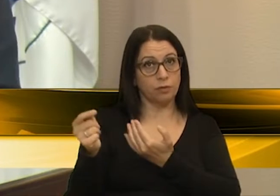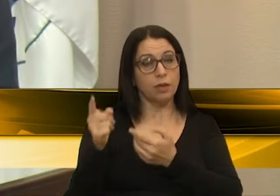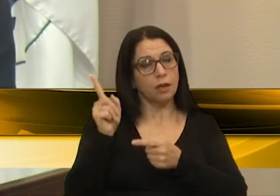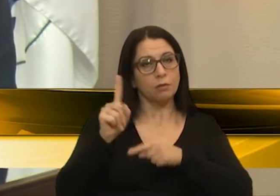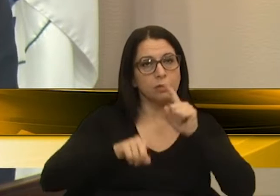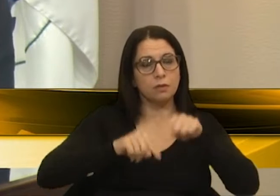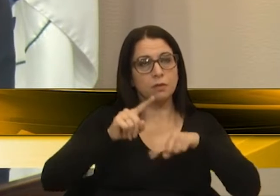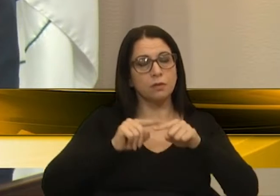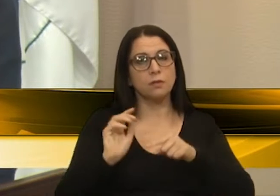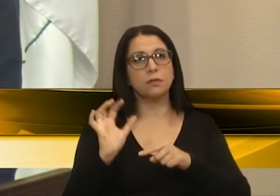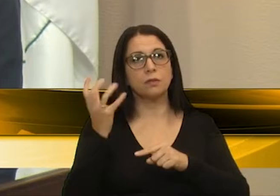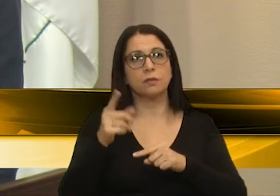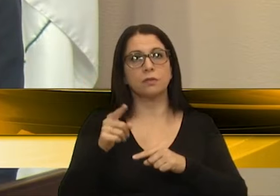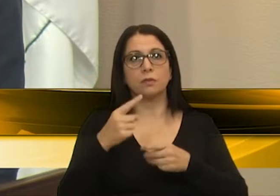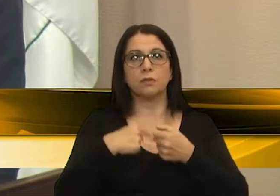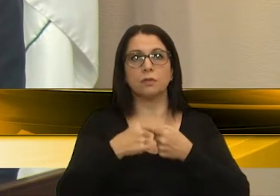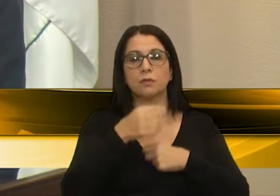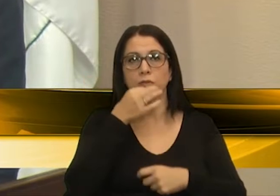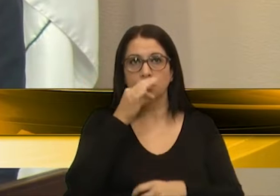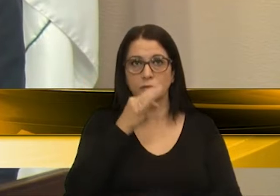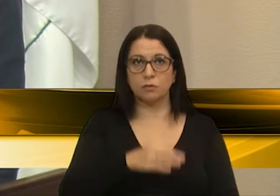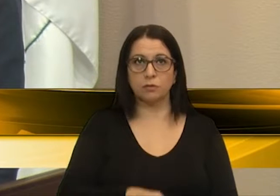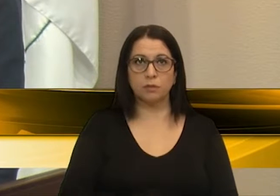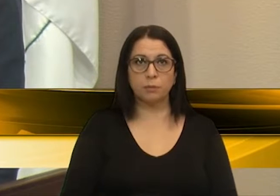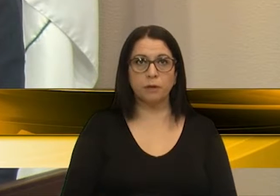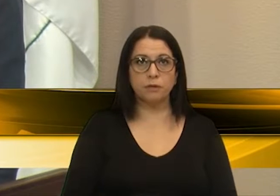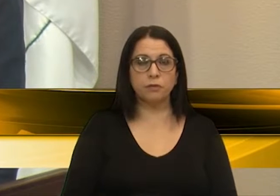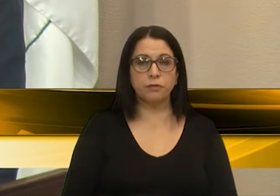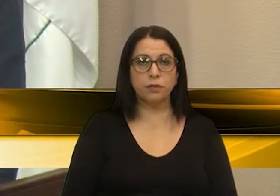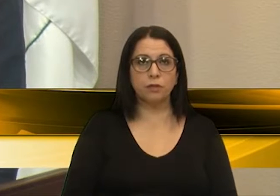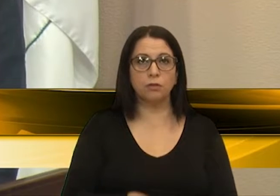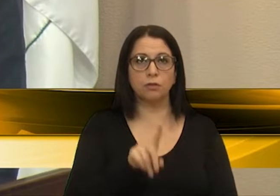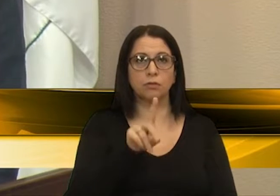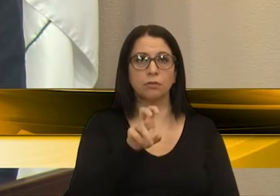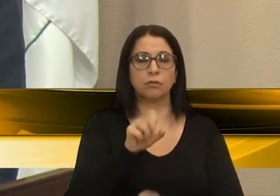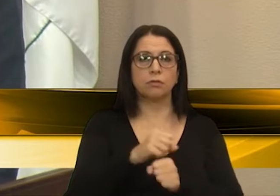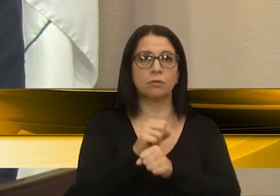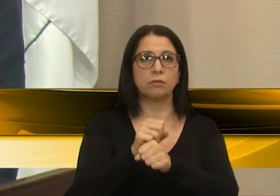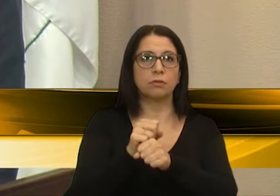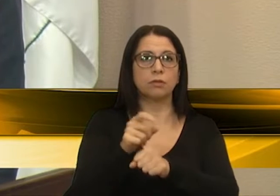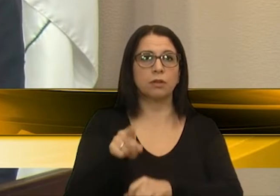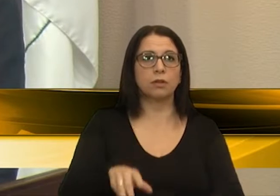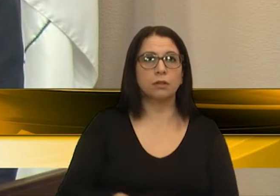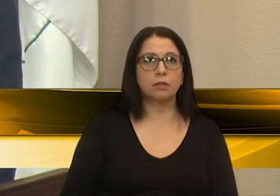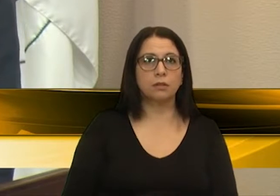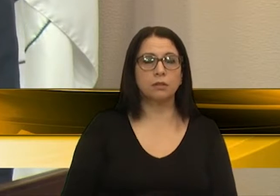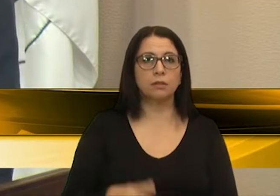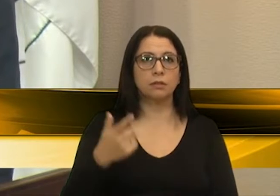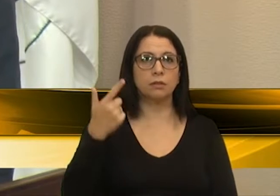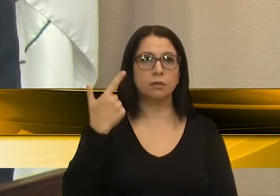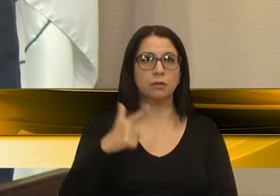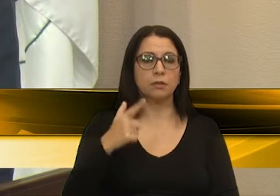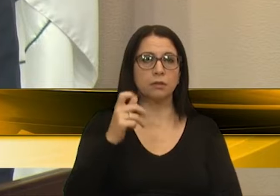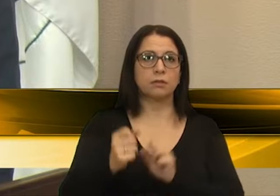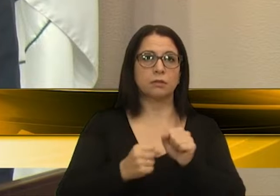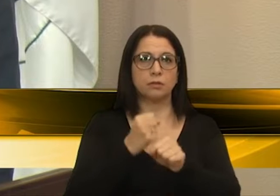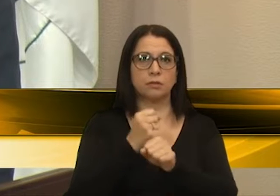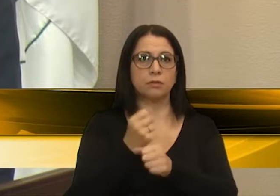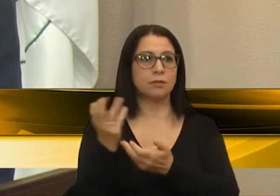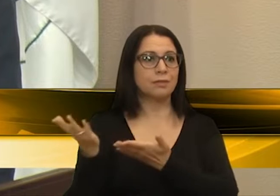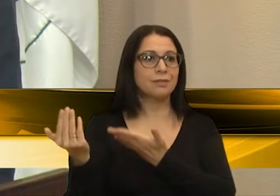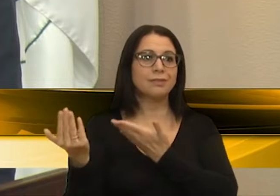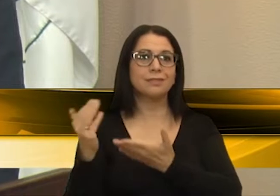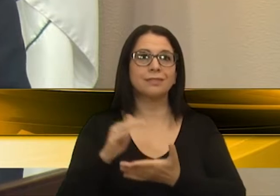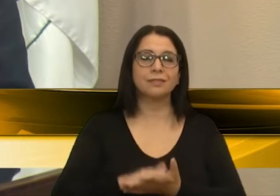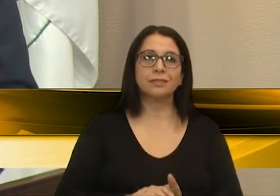uma atividade que acontece aqui na cidade de Caxias do Sul há 15 anos e que, mais uma vez neste ano, os